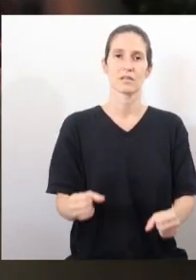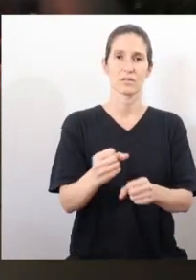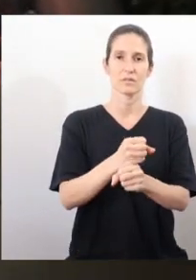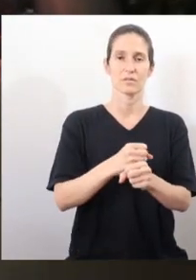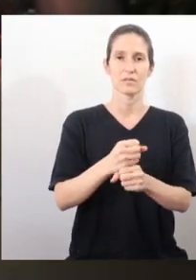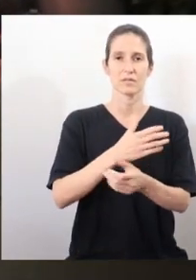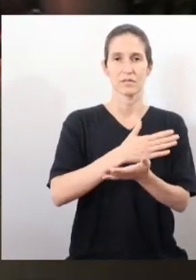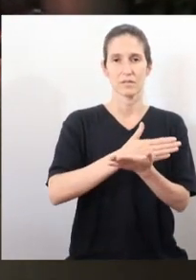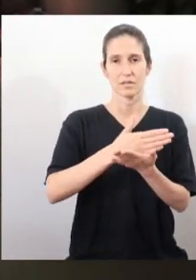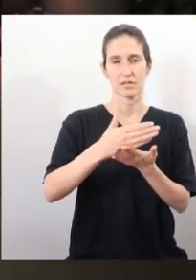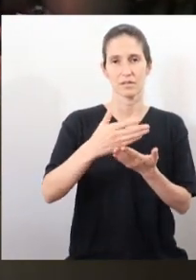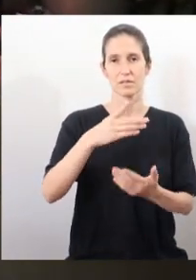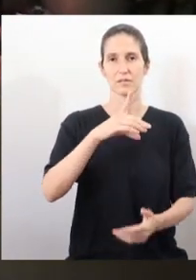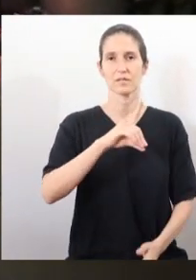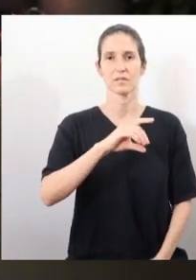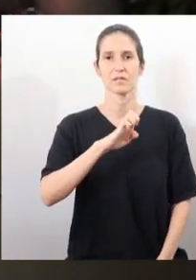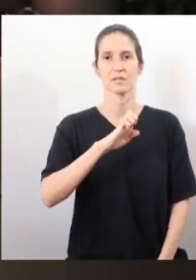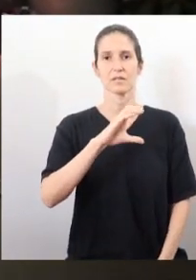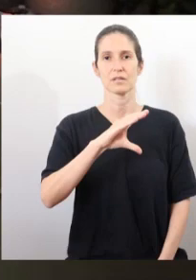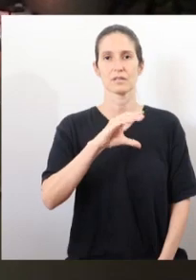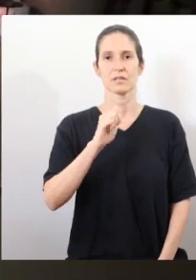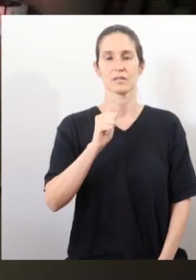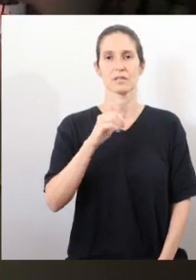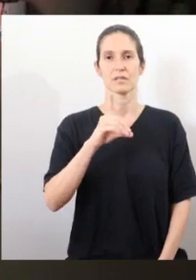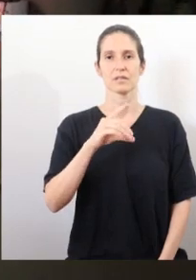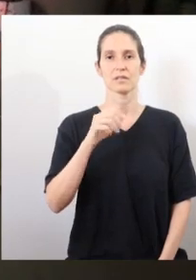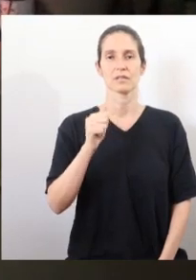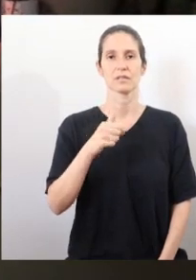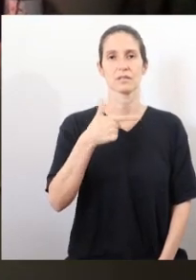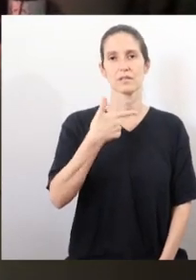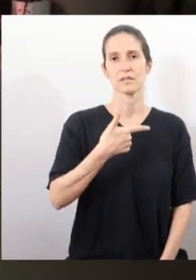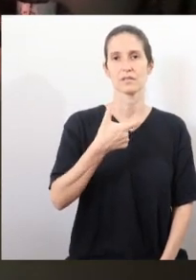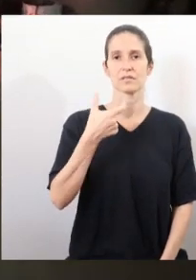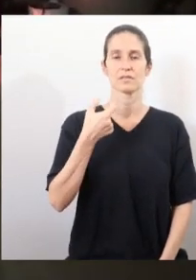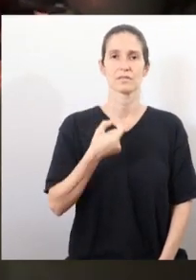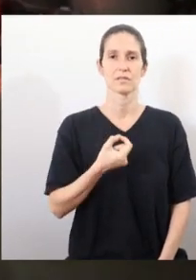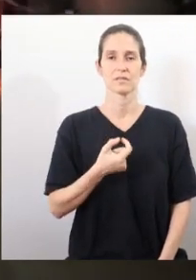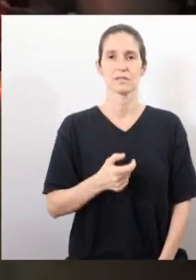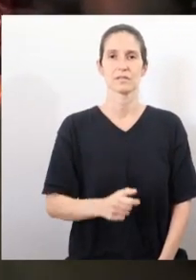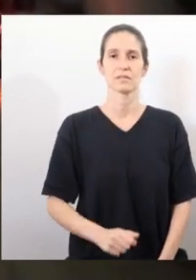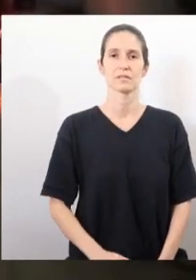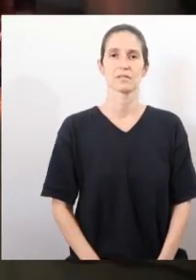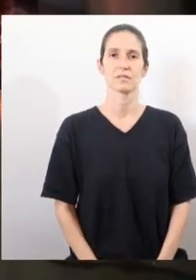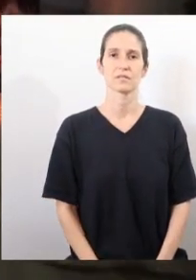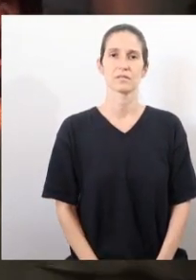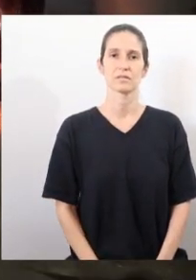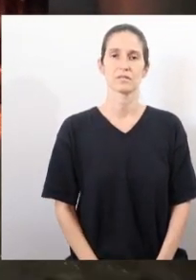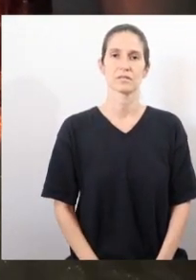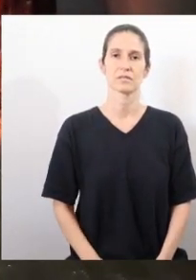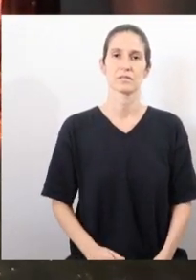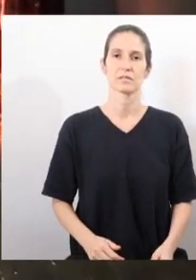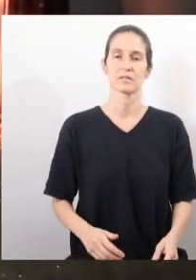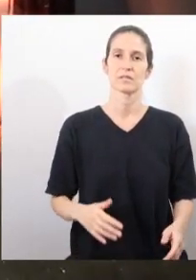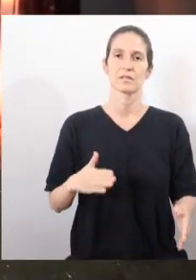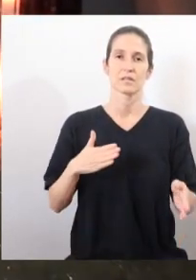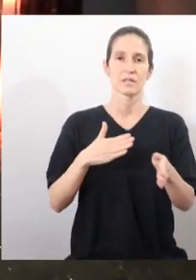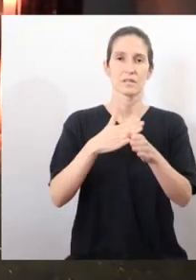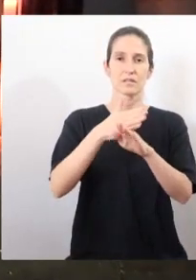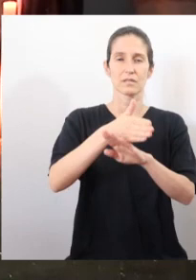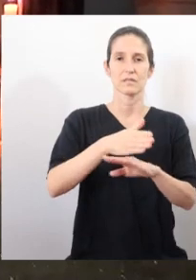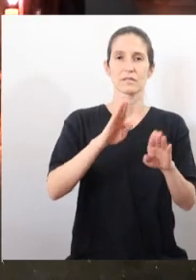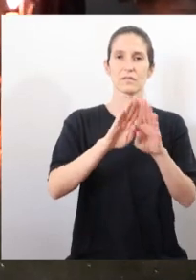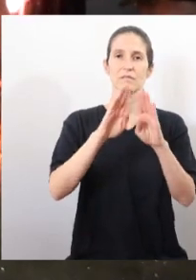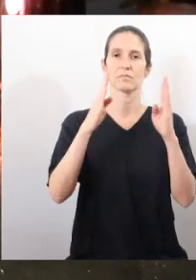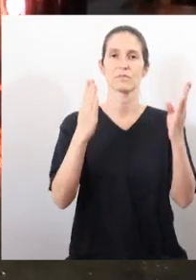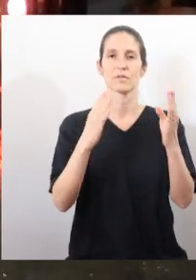inicia a década de 2020. A década de 20, nós